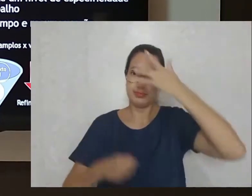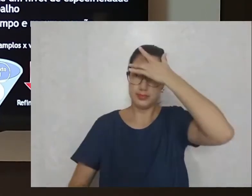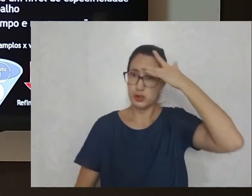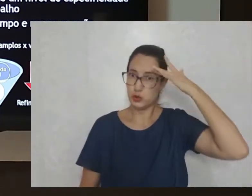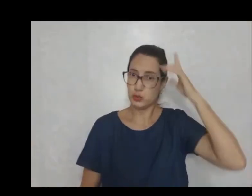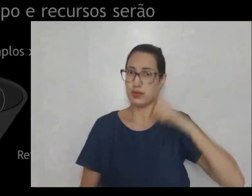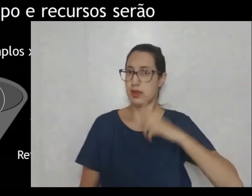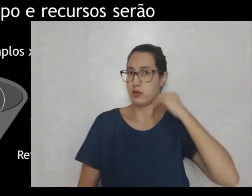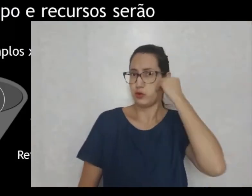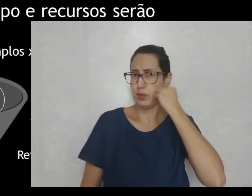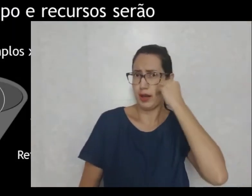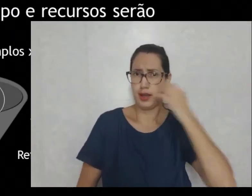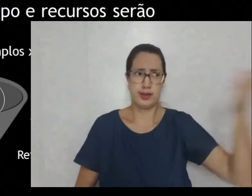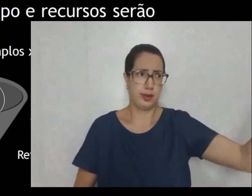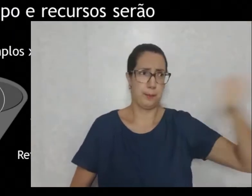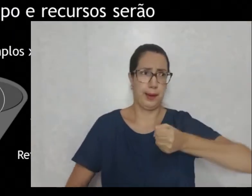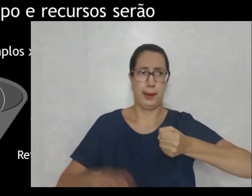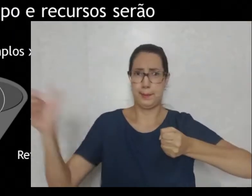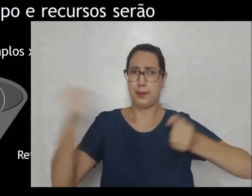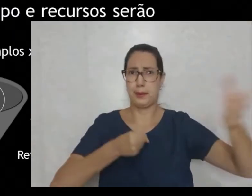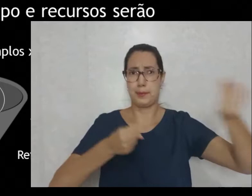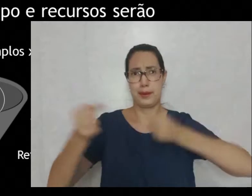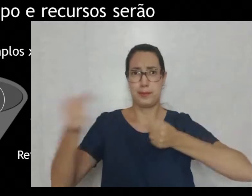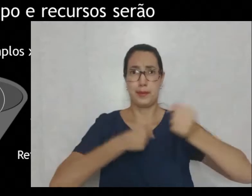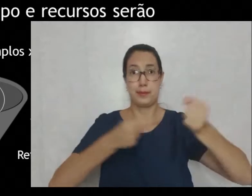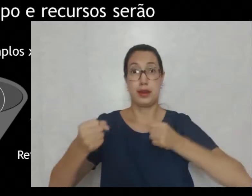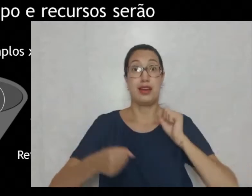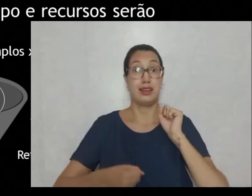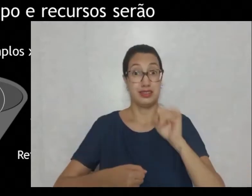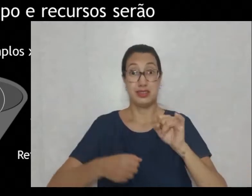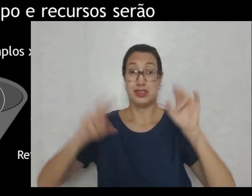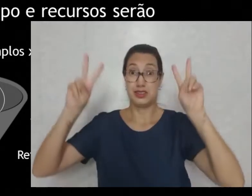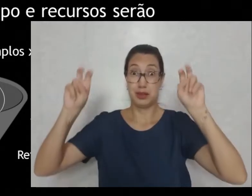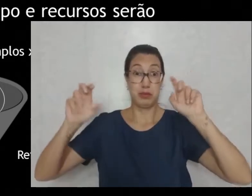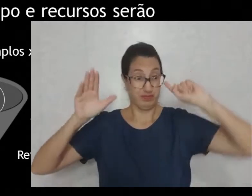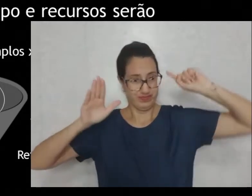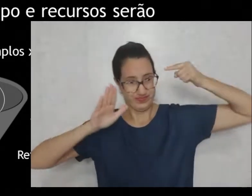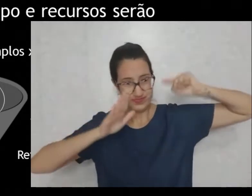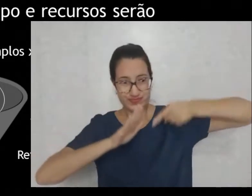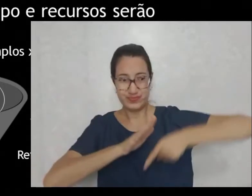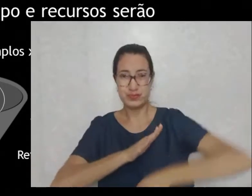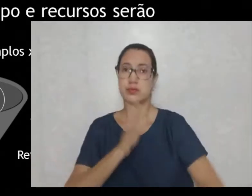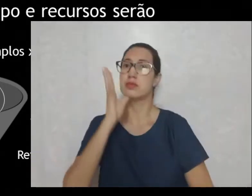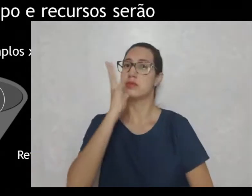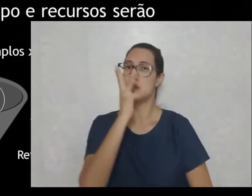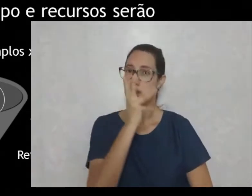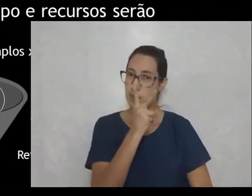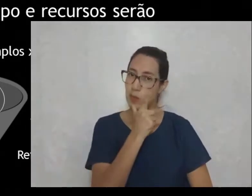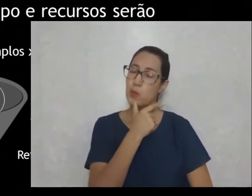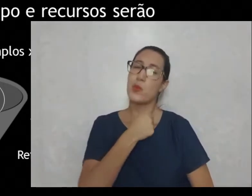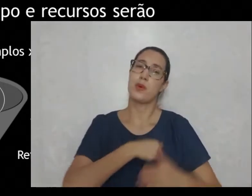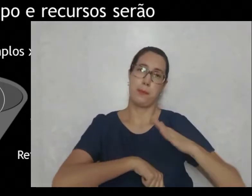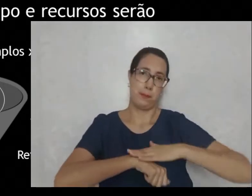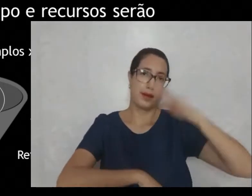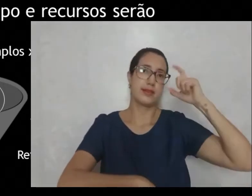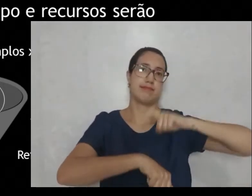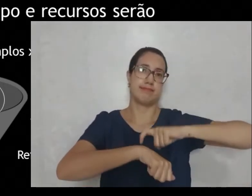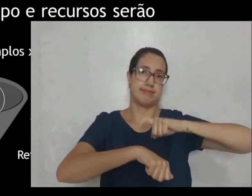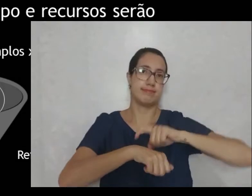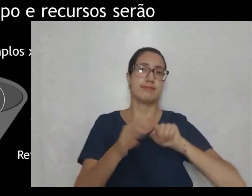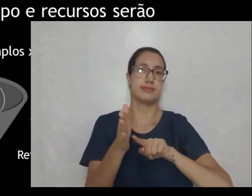tema, tá? Então, quanto mais amplo, mais tempo e recursos serão devotados à pesquisa. E aí eu coloco